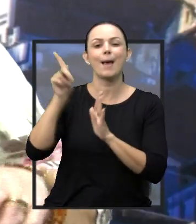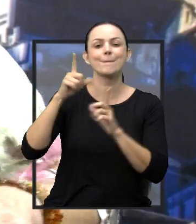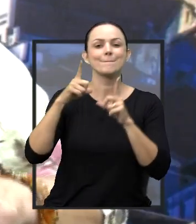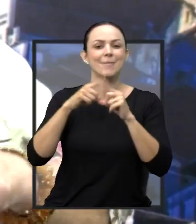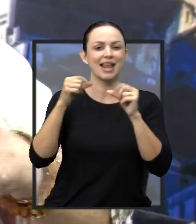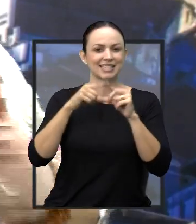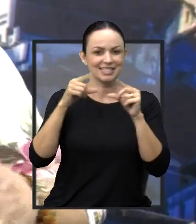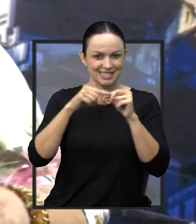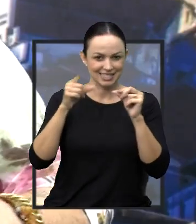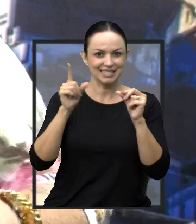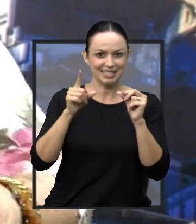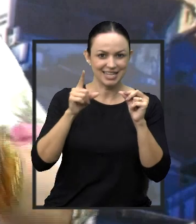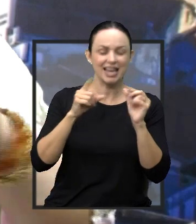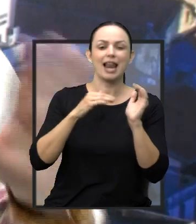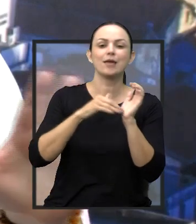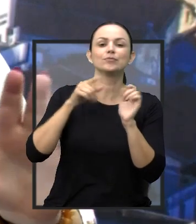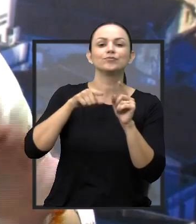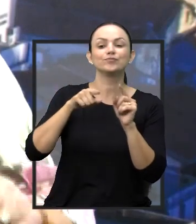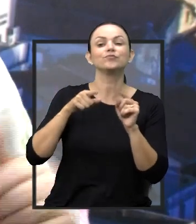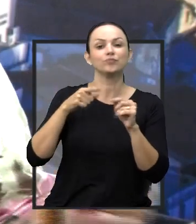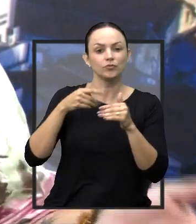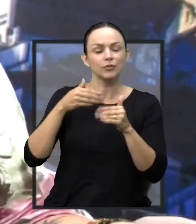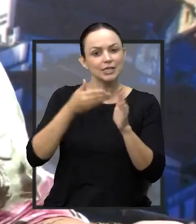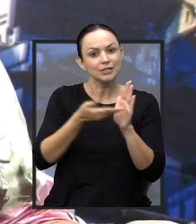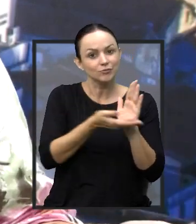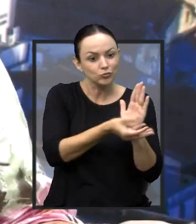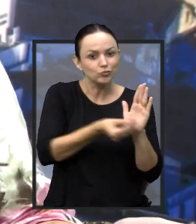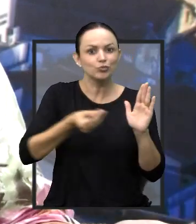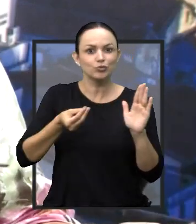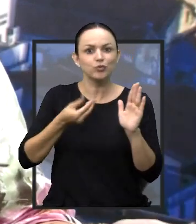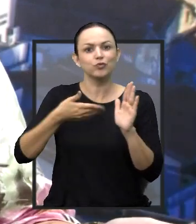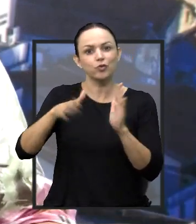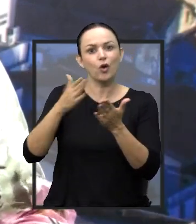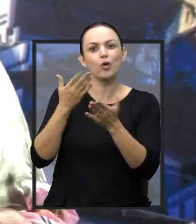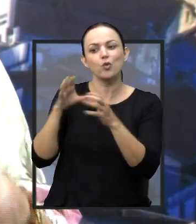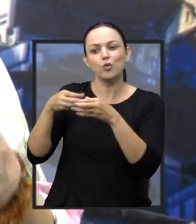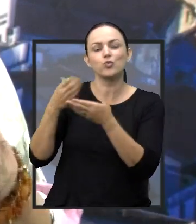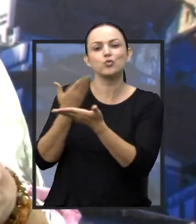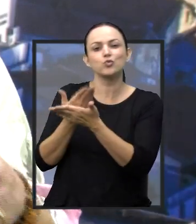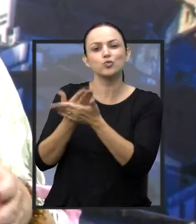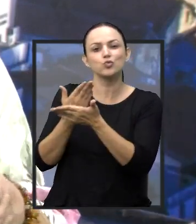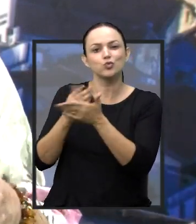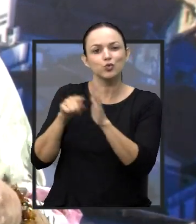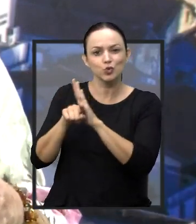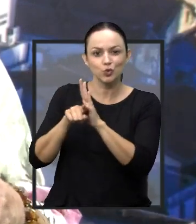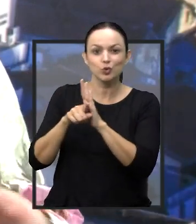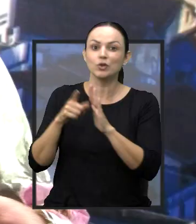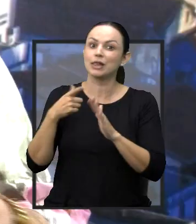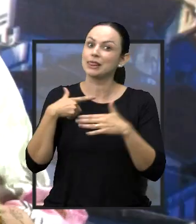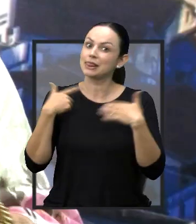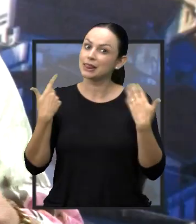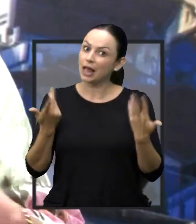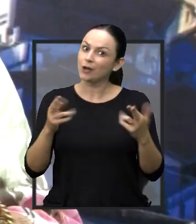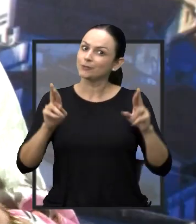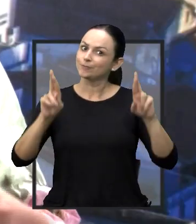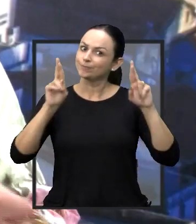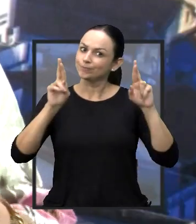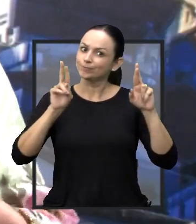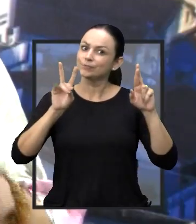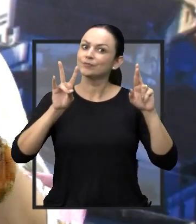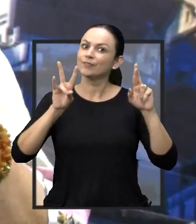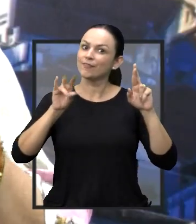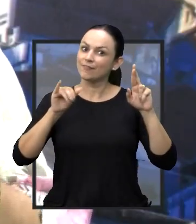Brasília, ele saiu da gaveta e foi para uma comissão de estudos. Então nós temos aí uma expectativa que deva